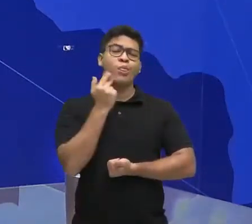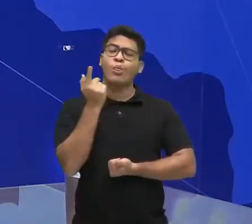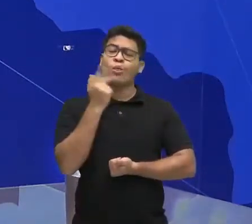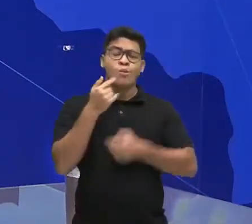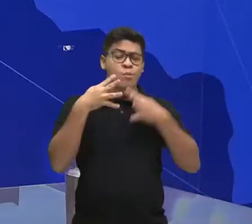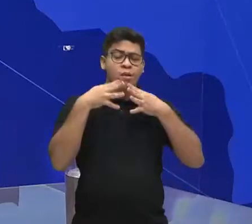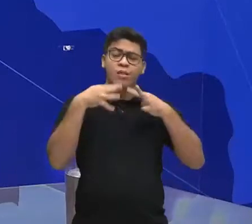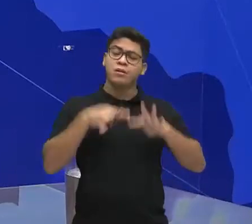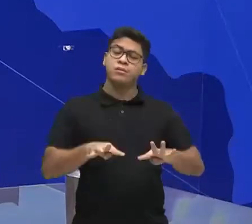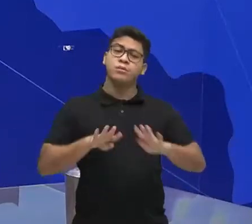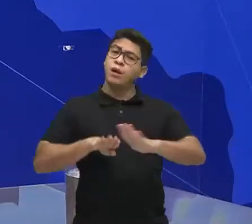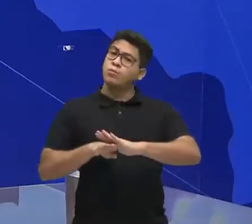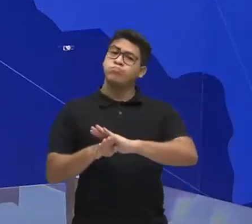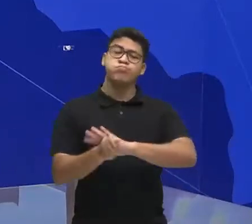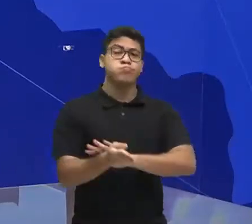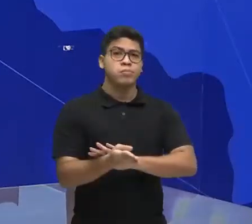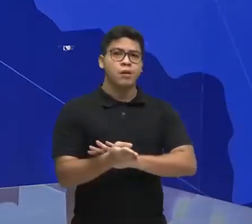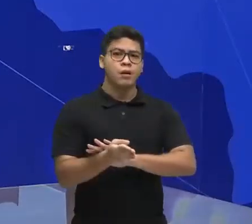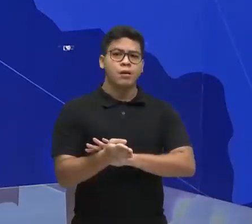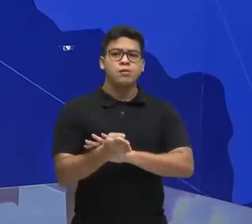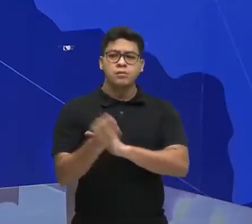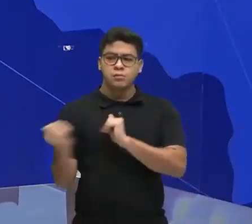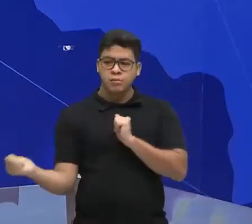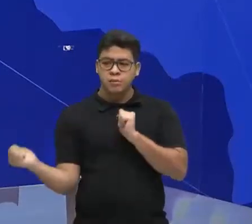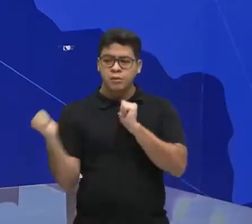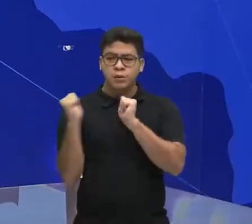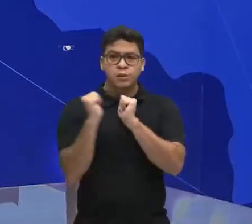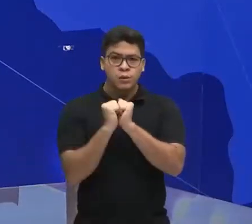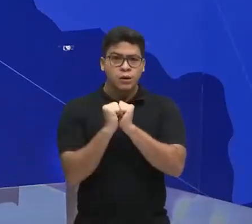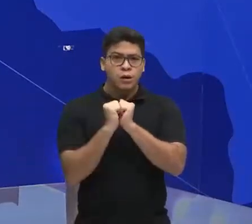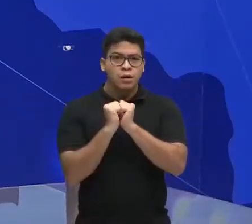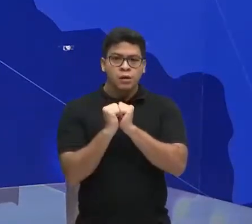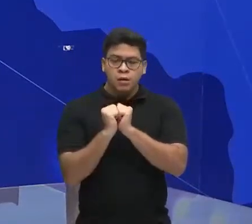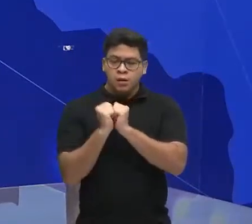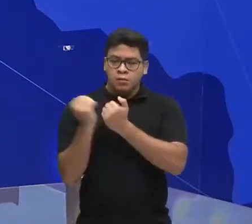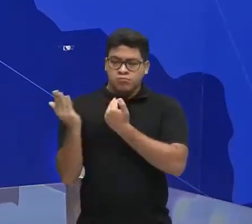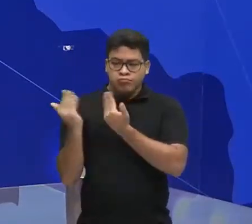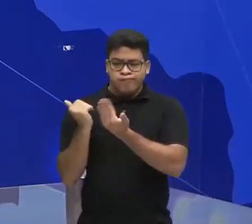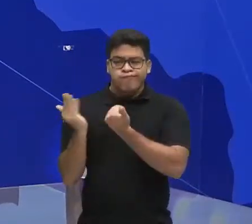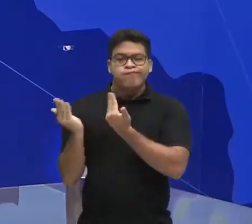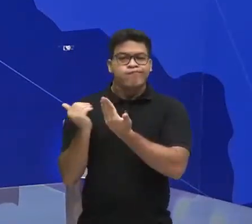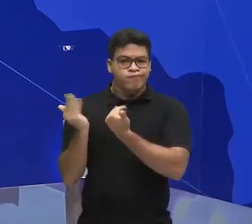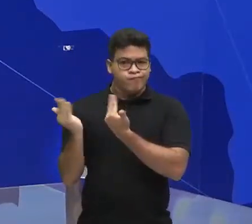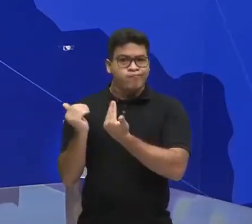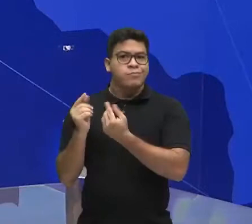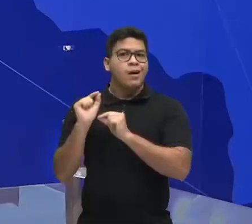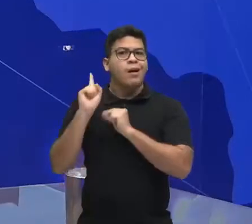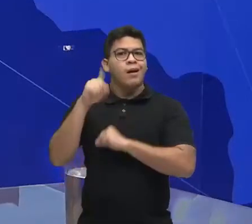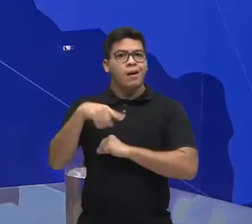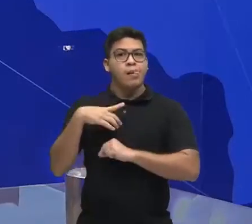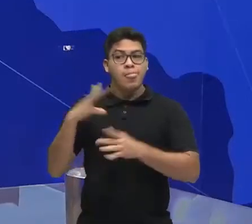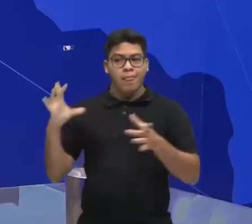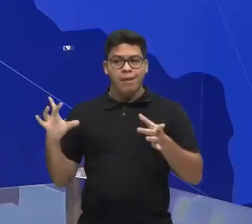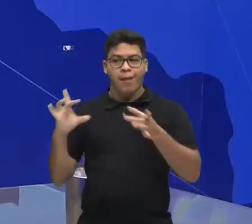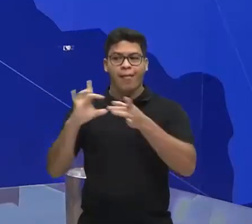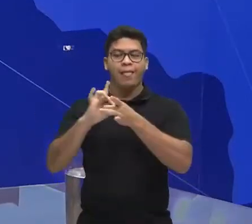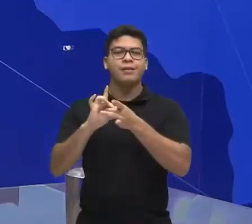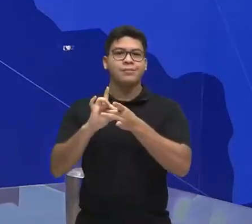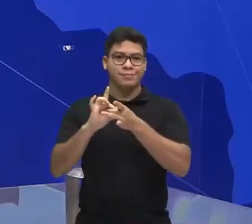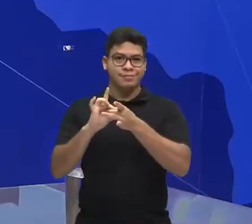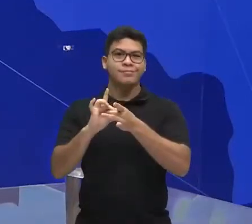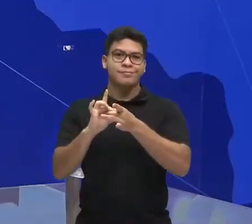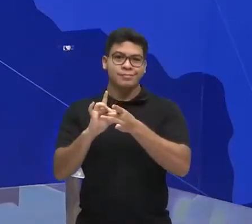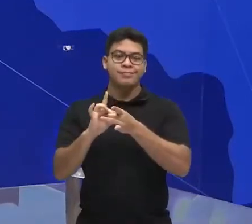nós. Acolher o outro, essa conexão de acolhimento, que não deixa de ser uma conexão, né, Adriana? Verdade. É